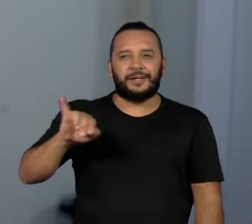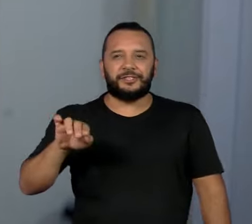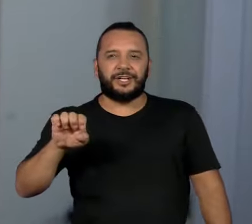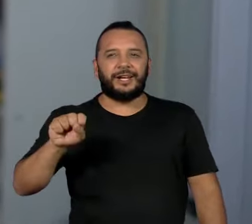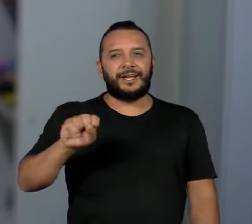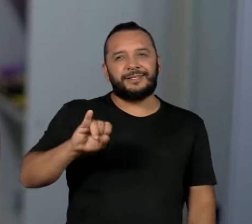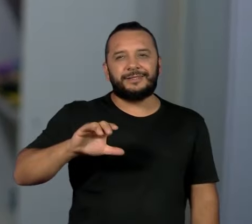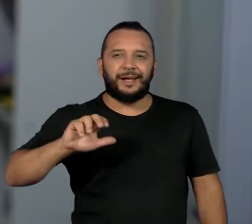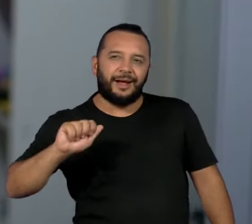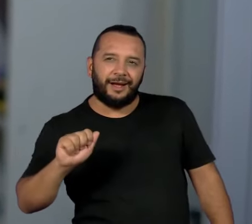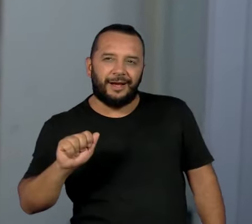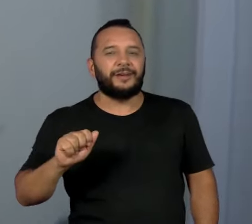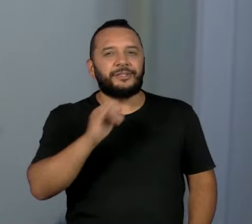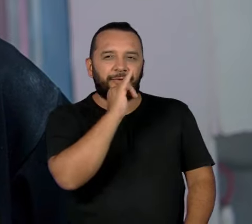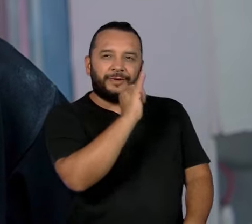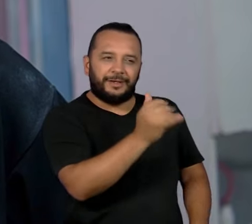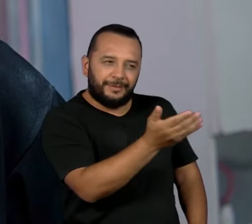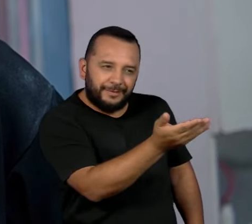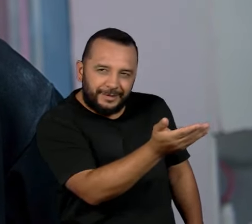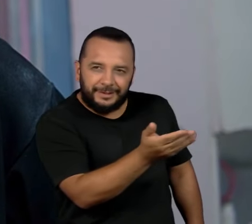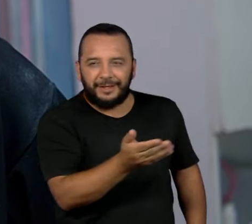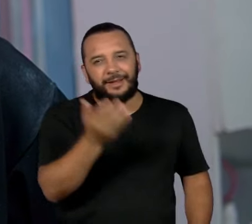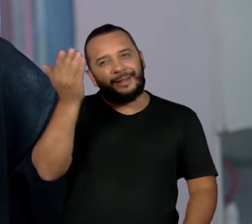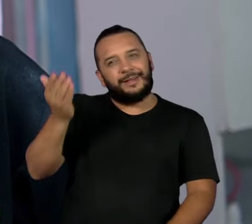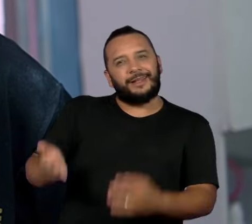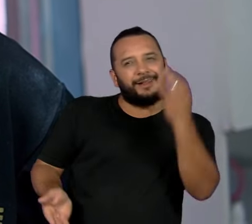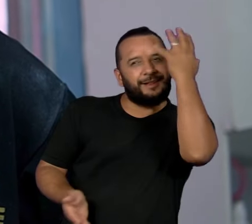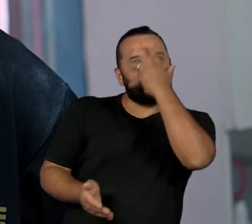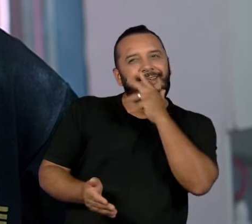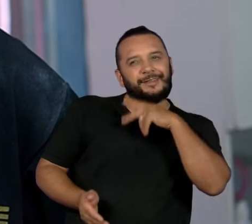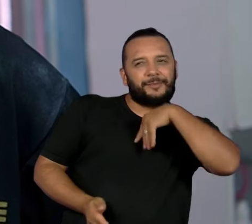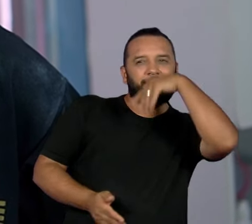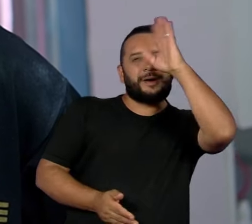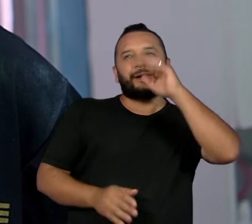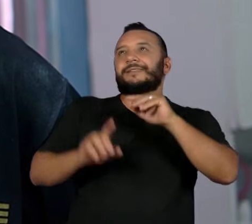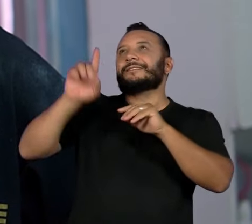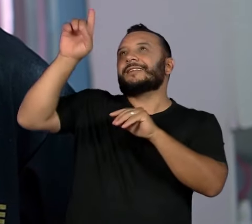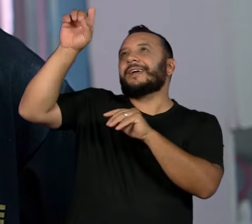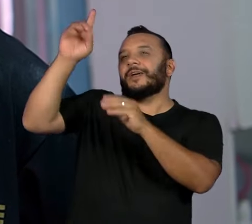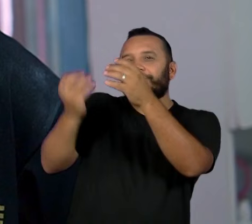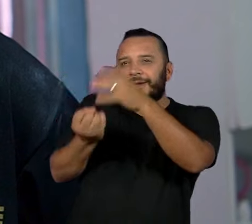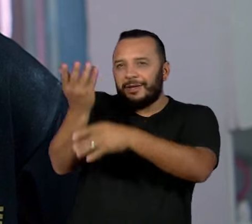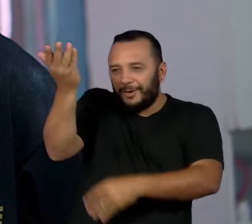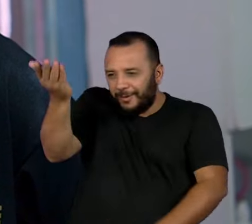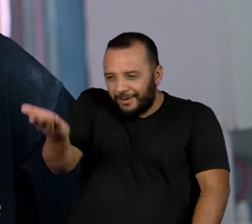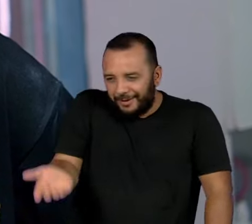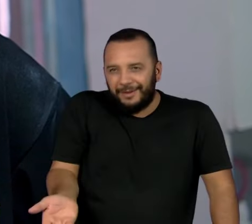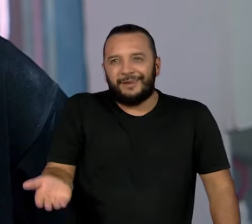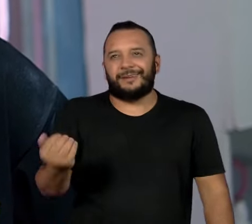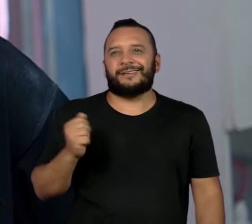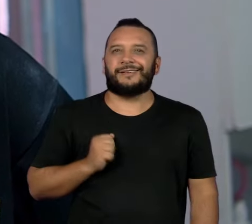já falei pra você. É a coisa mais linda que Deus pôde